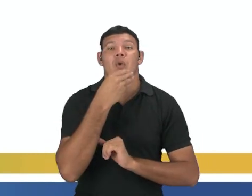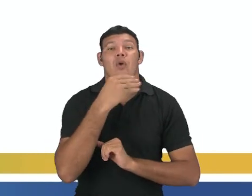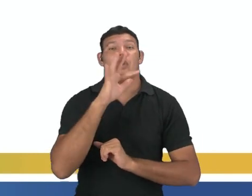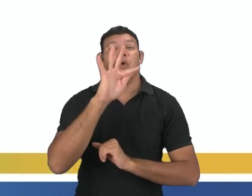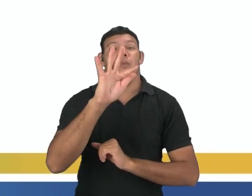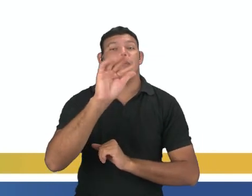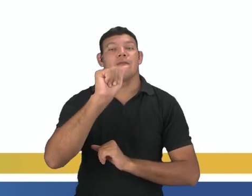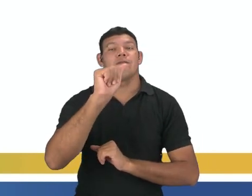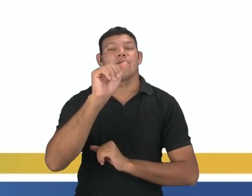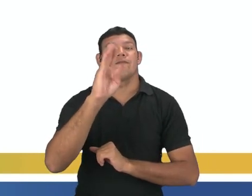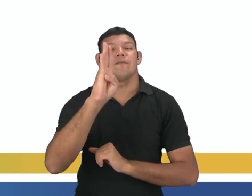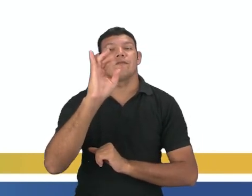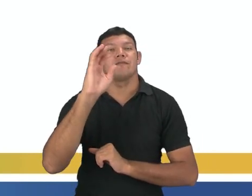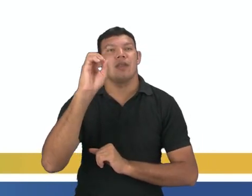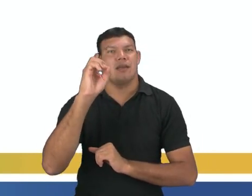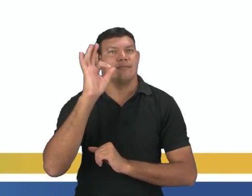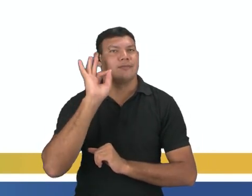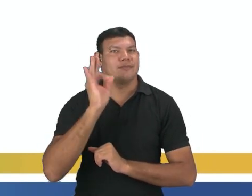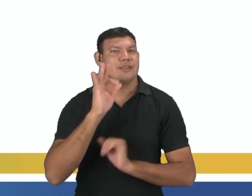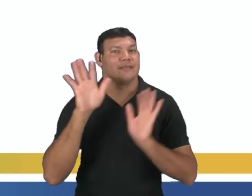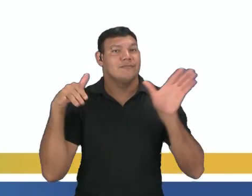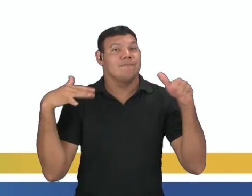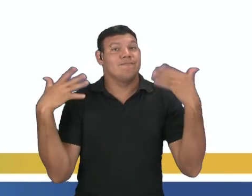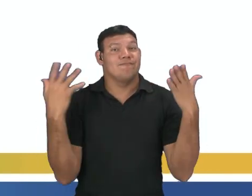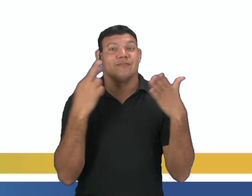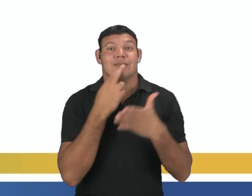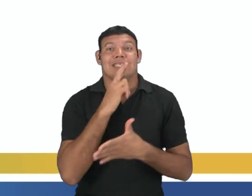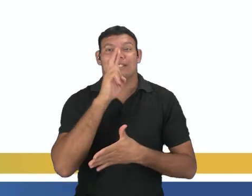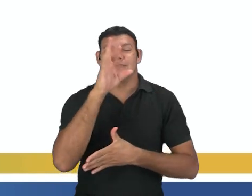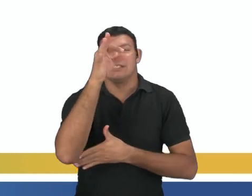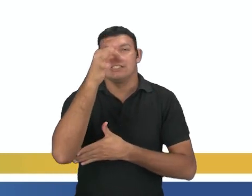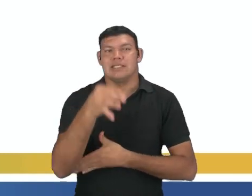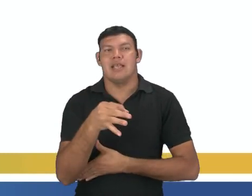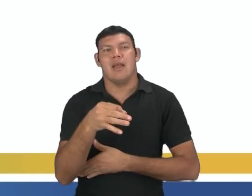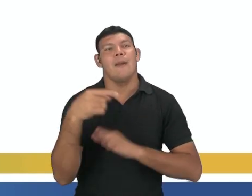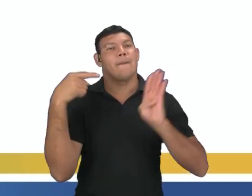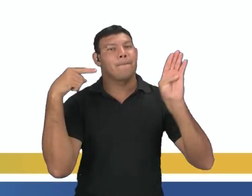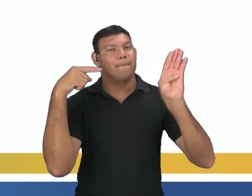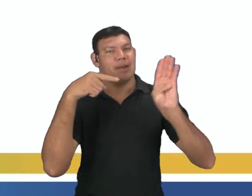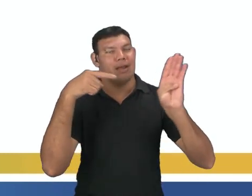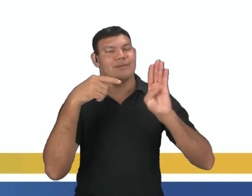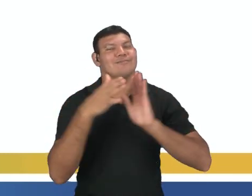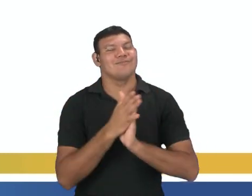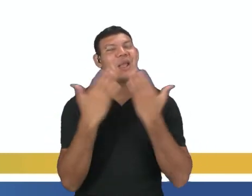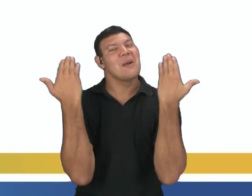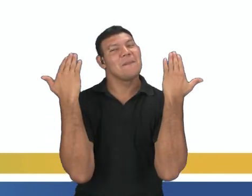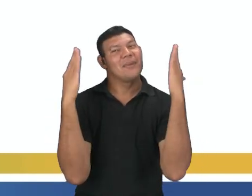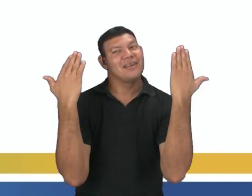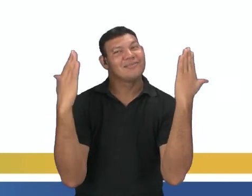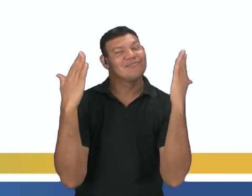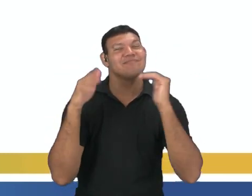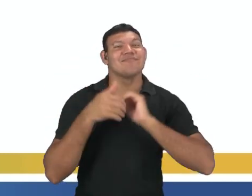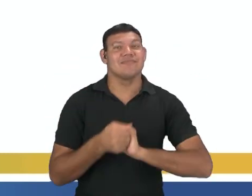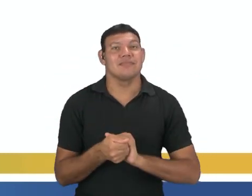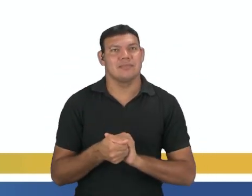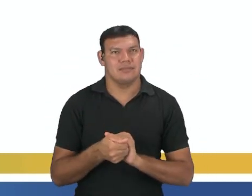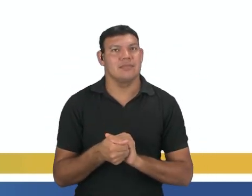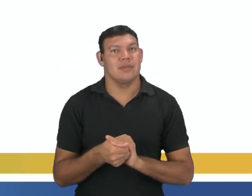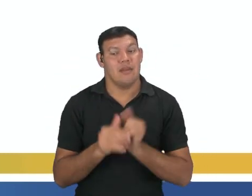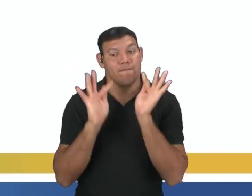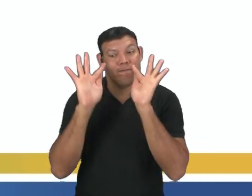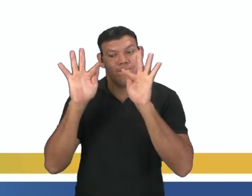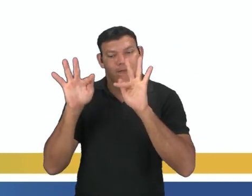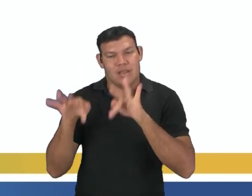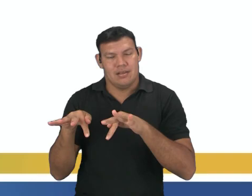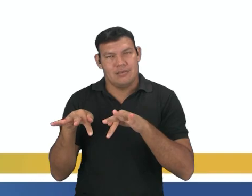informação. Quem é? Fábio, né? Certinho, então só pode ser a letra B. Muito